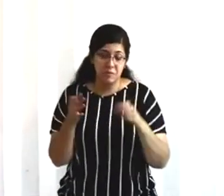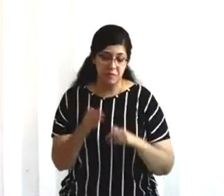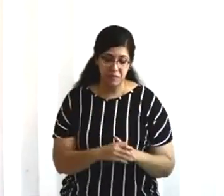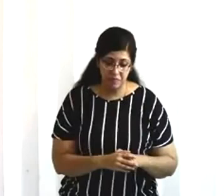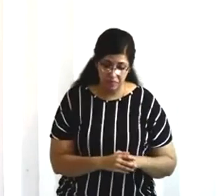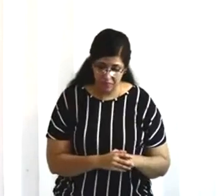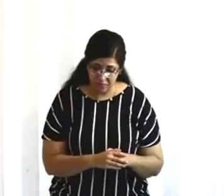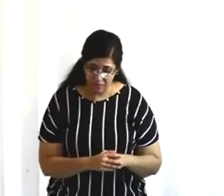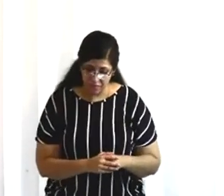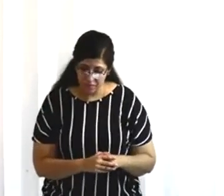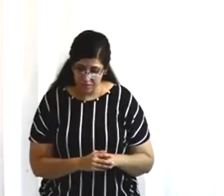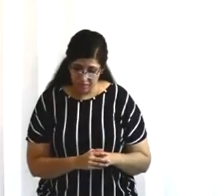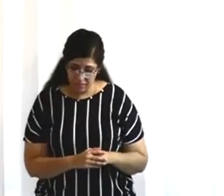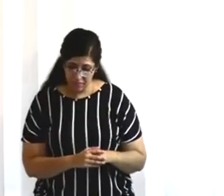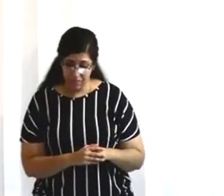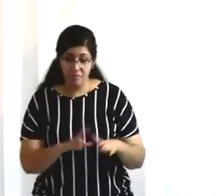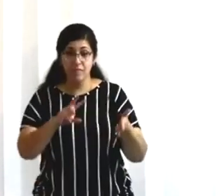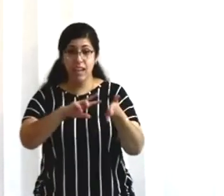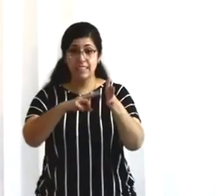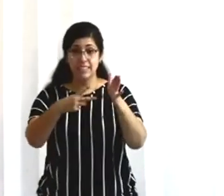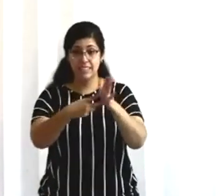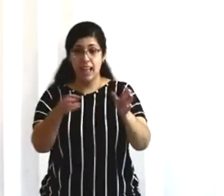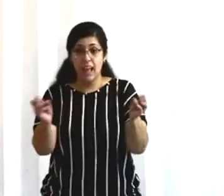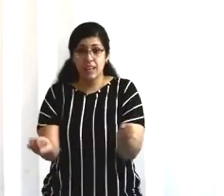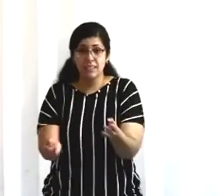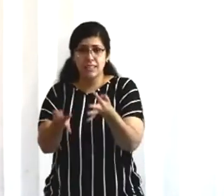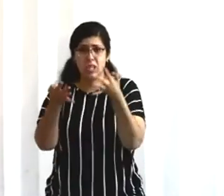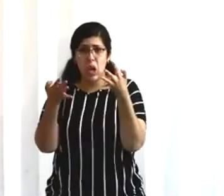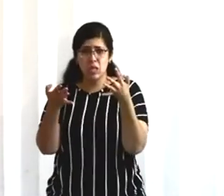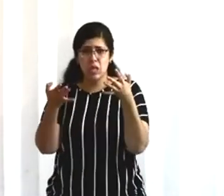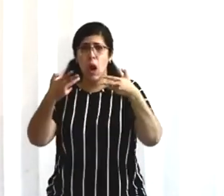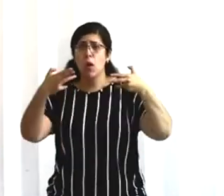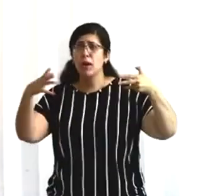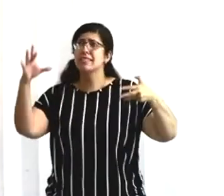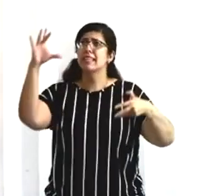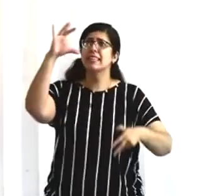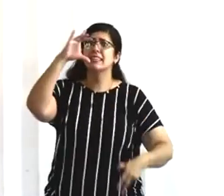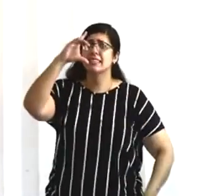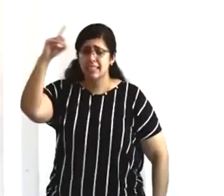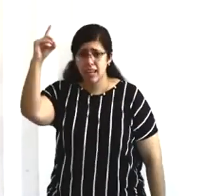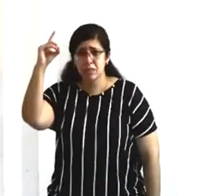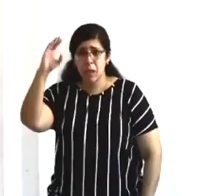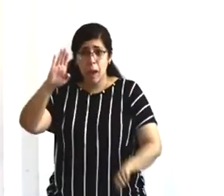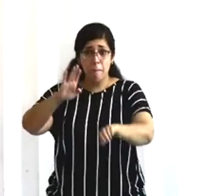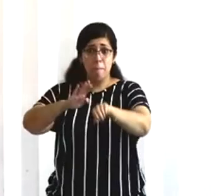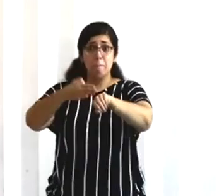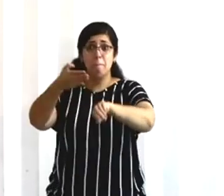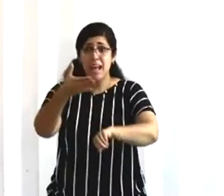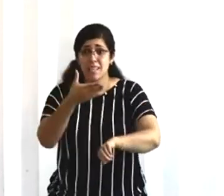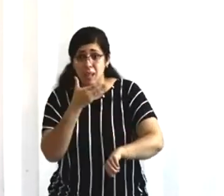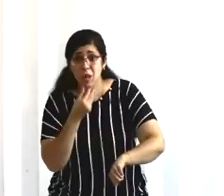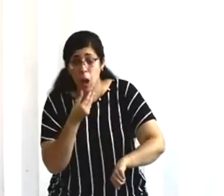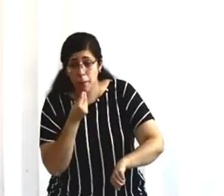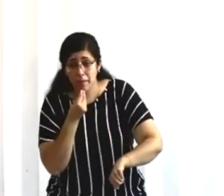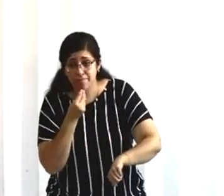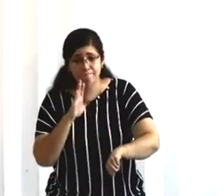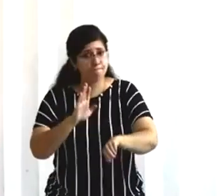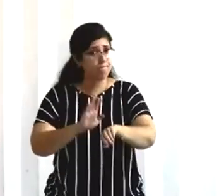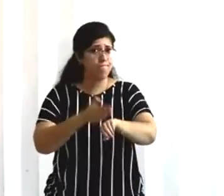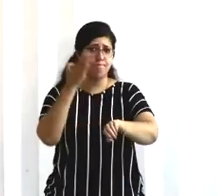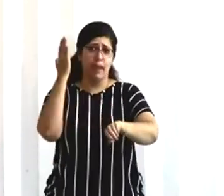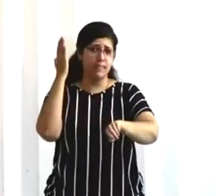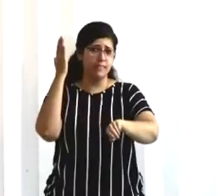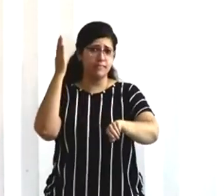palavra traz o sentido de uma natureza extraordinária e que transcende os limites da compreensão e da existência humana